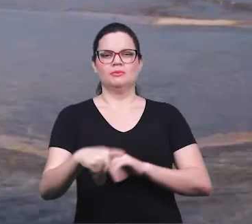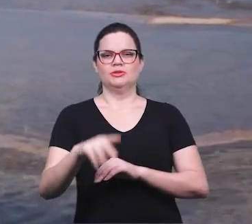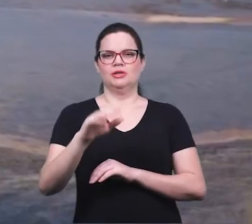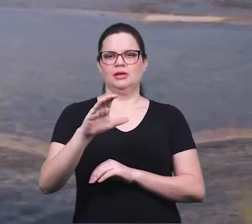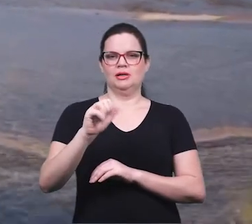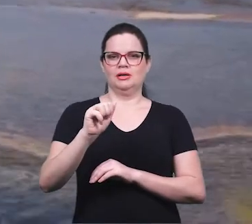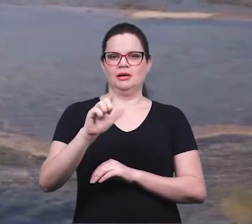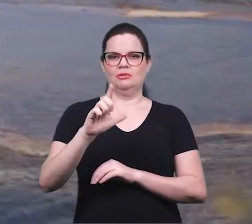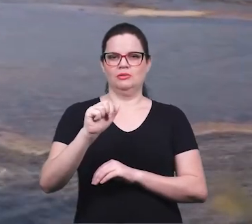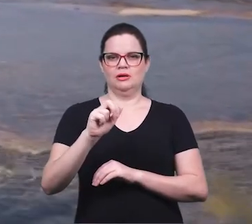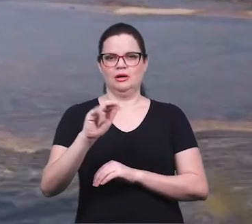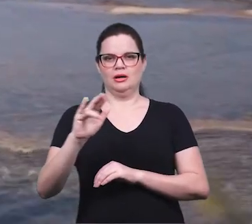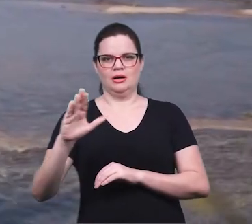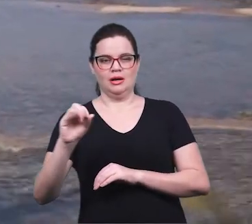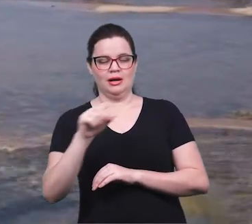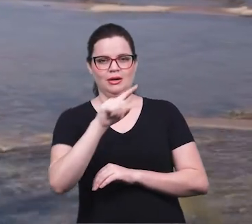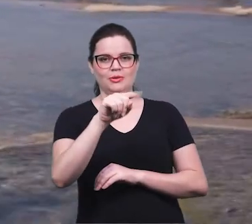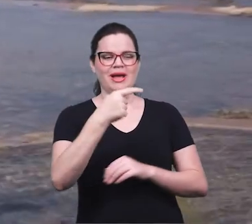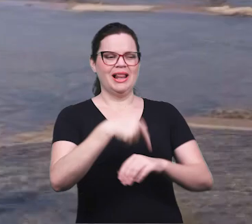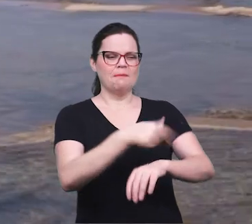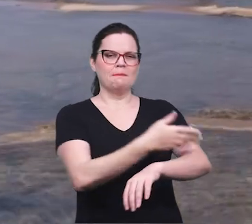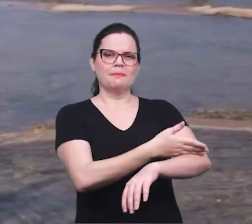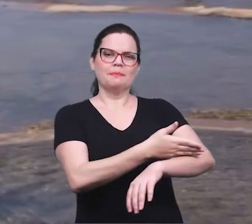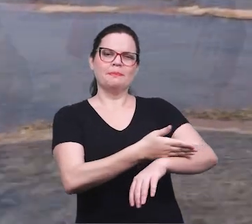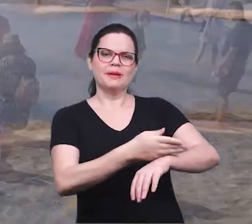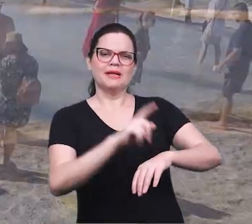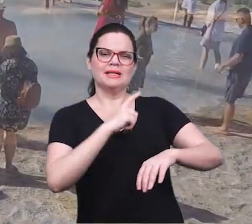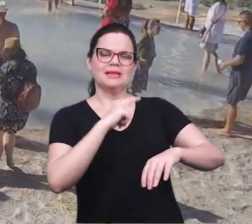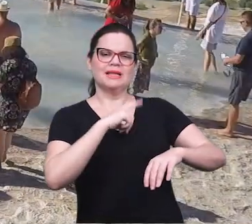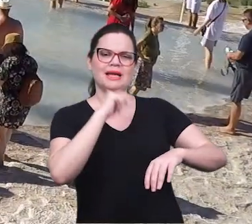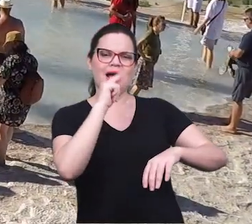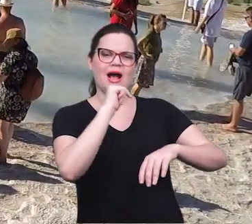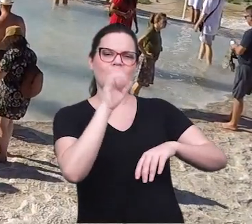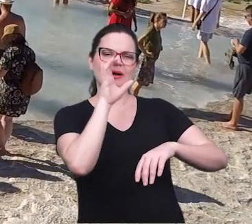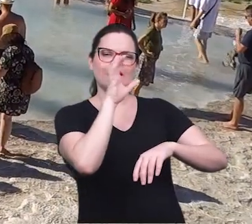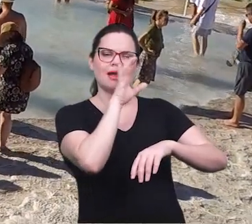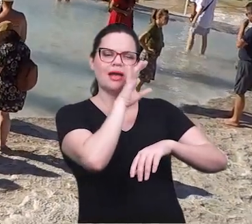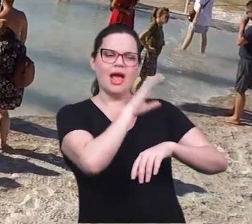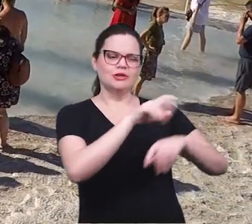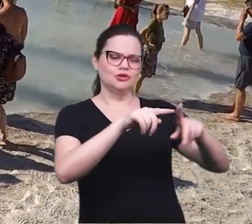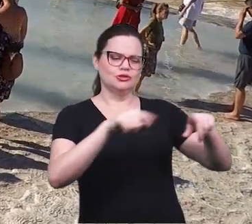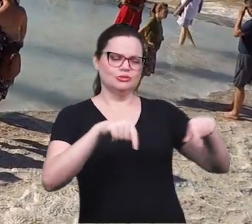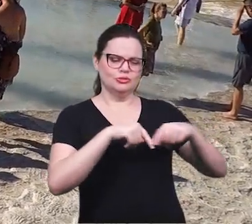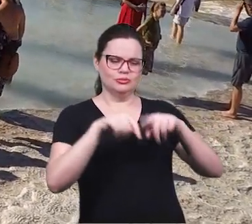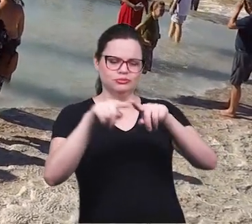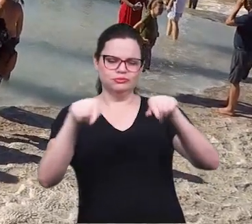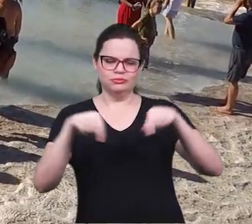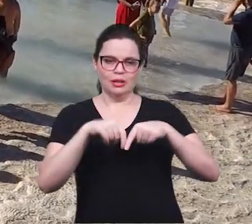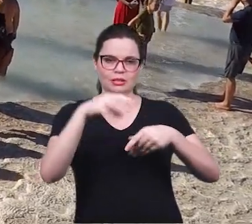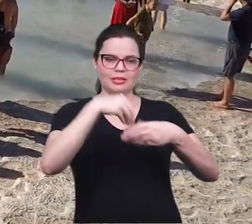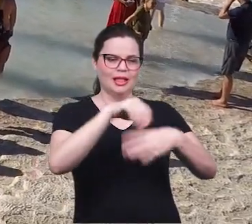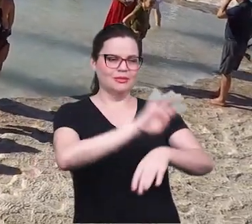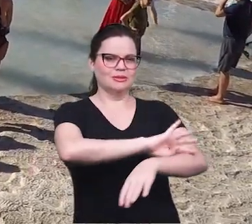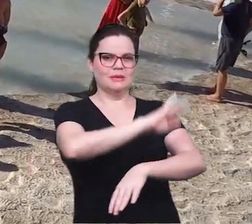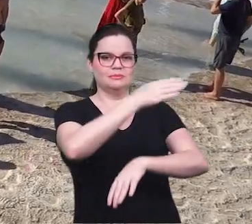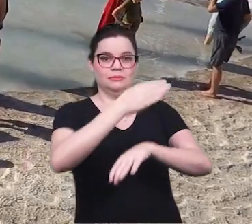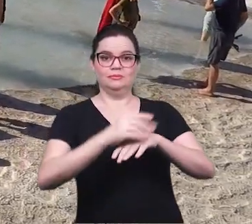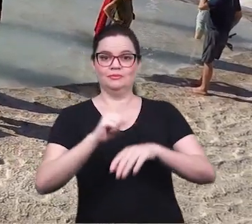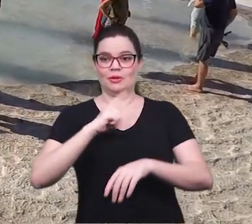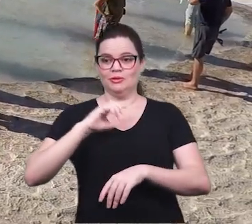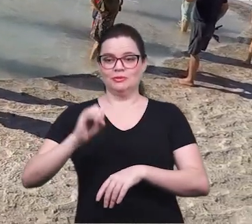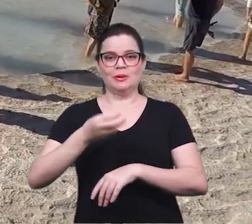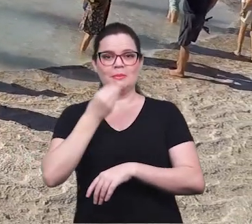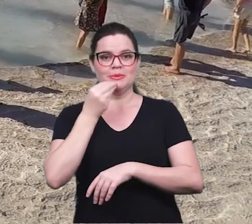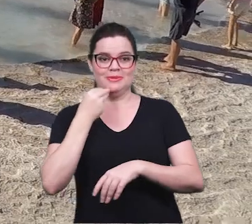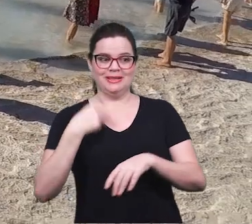termais, aí torna a montanha branca, forma várias piscinas térmicas, e eu tive o privilégio de entrar dentro